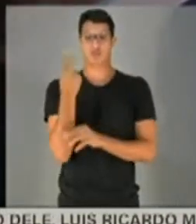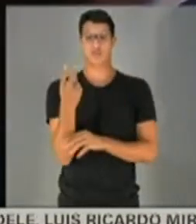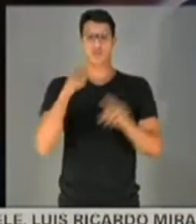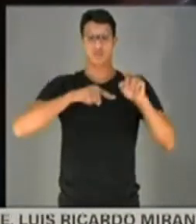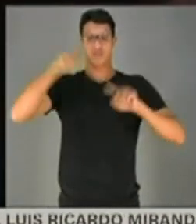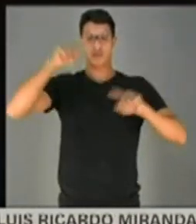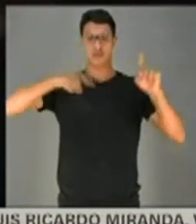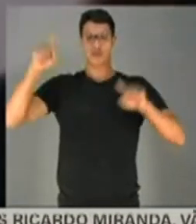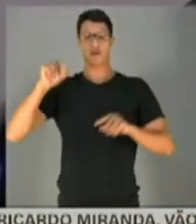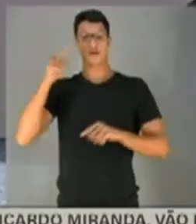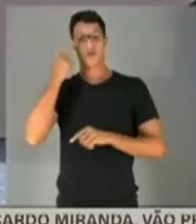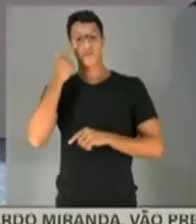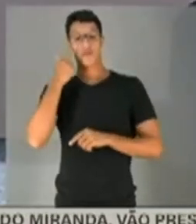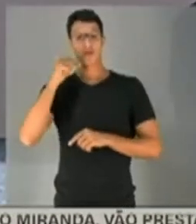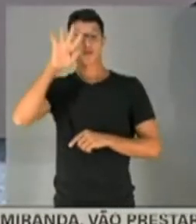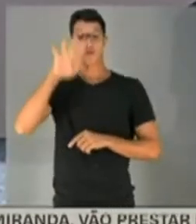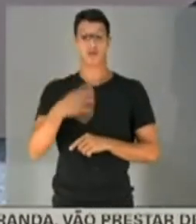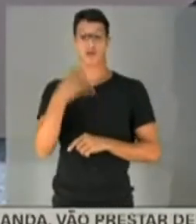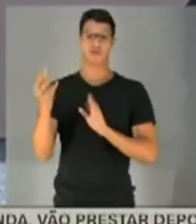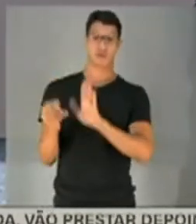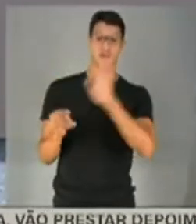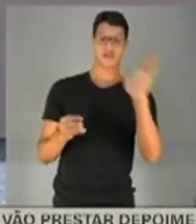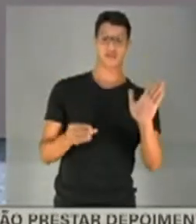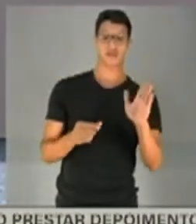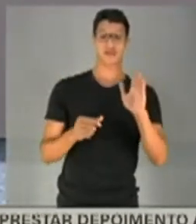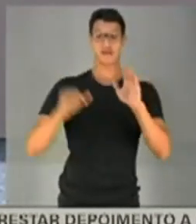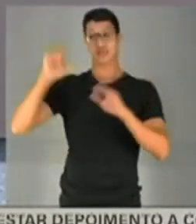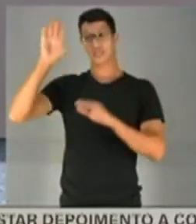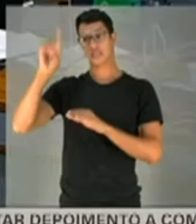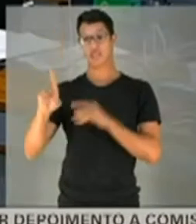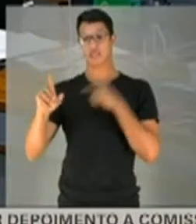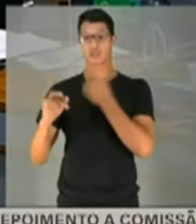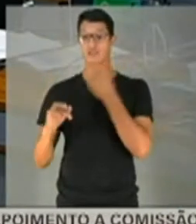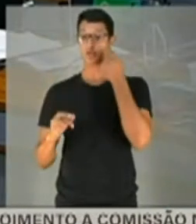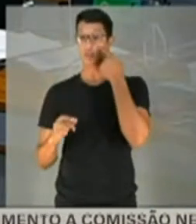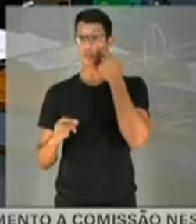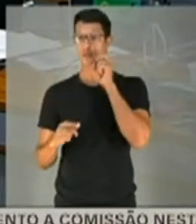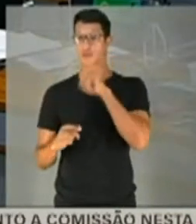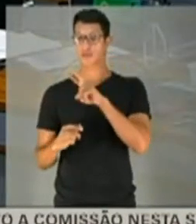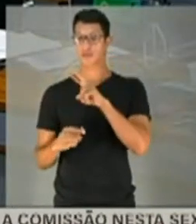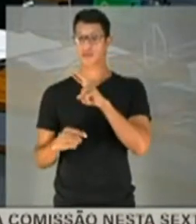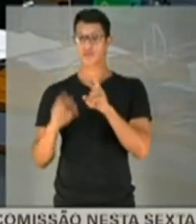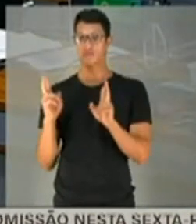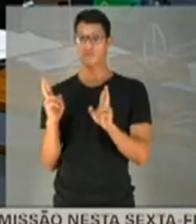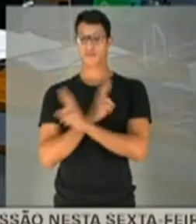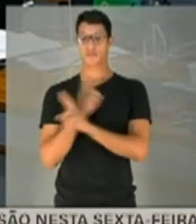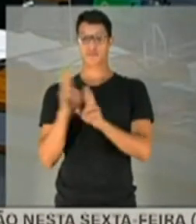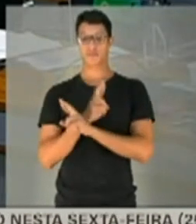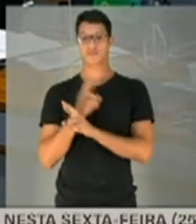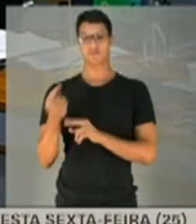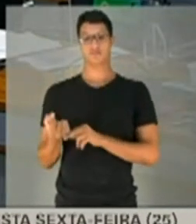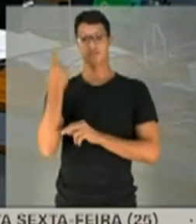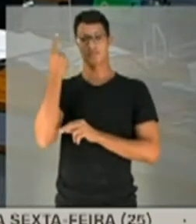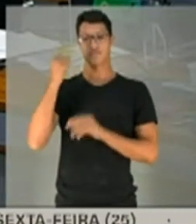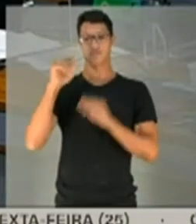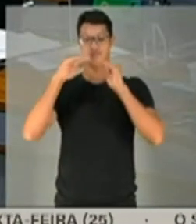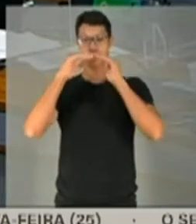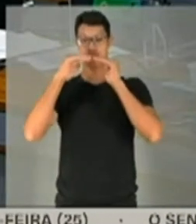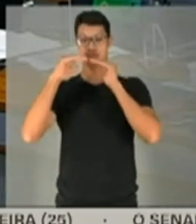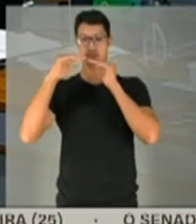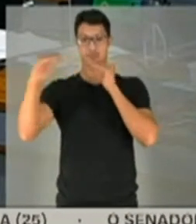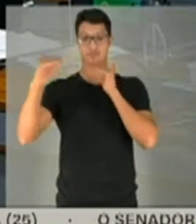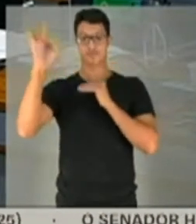variáveis, que é observado no gráfico da esquerda. No gráfico da direita, a gente observa uma relação extremamente linear